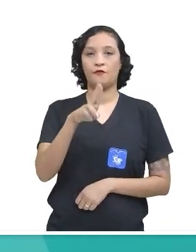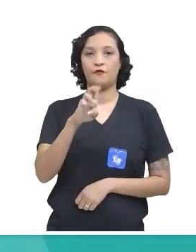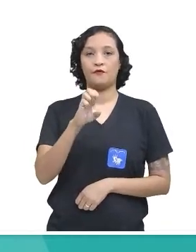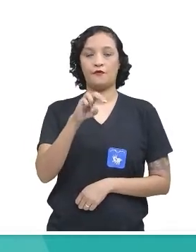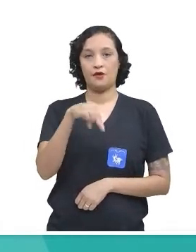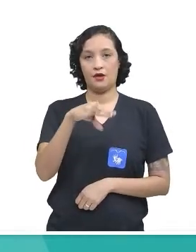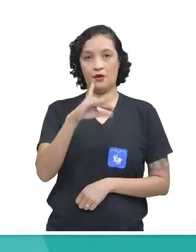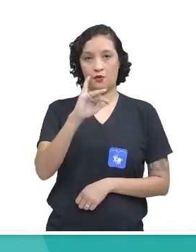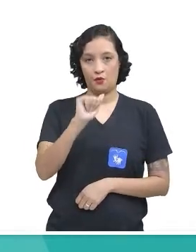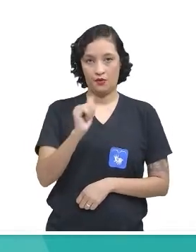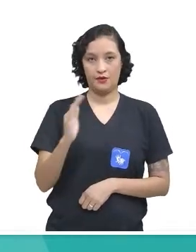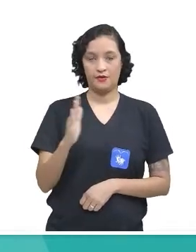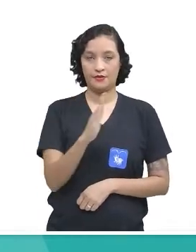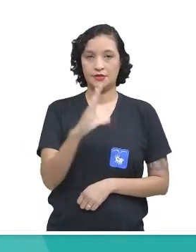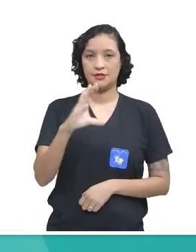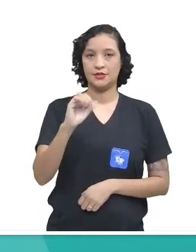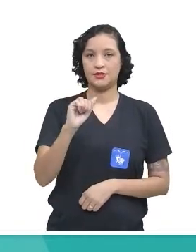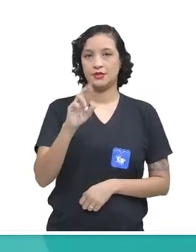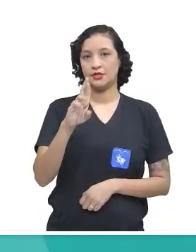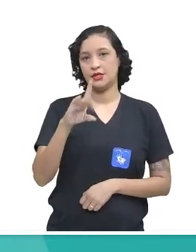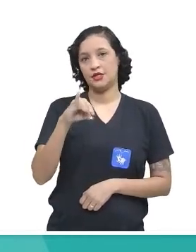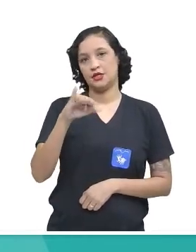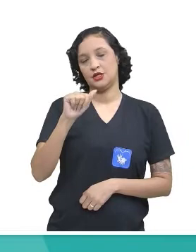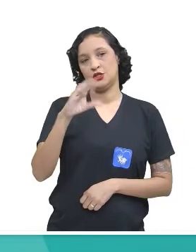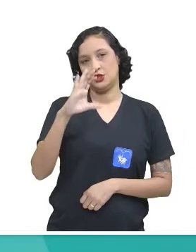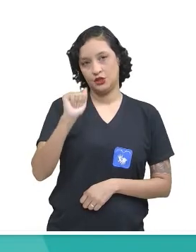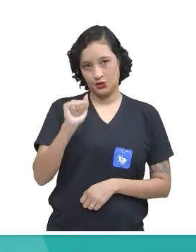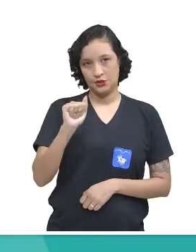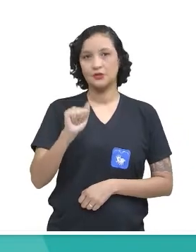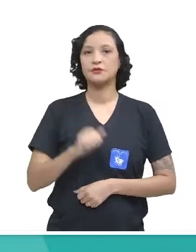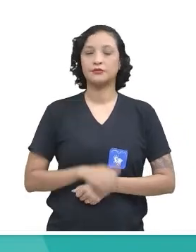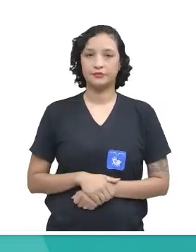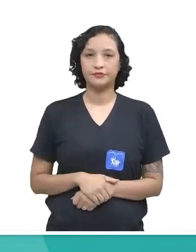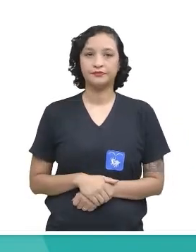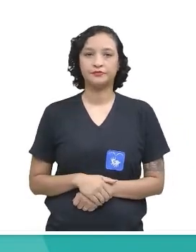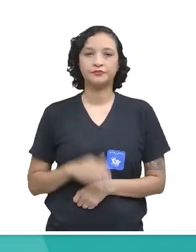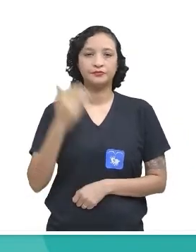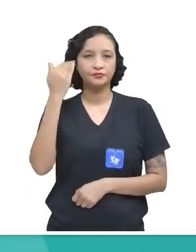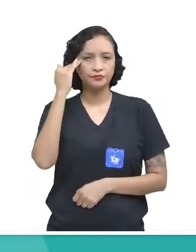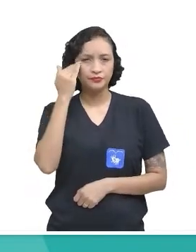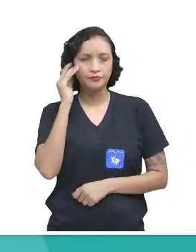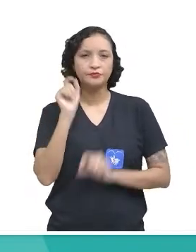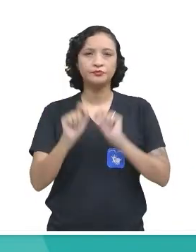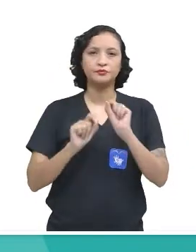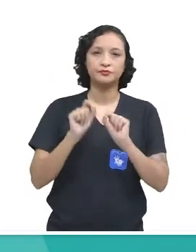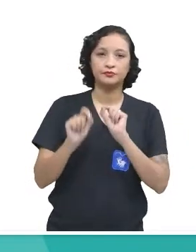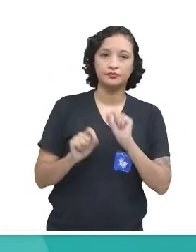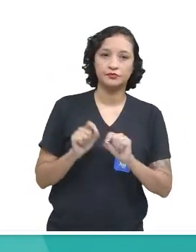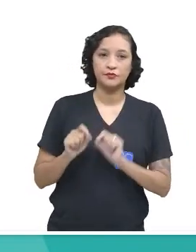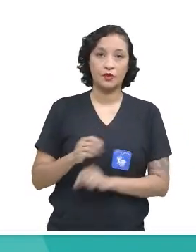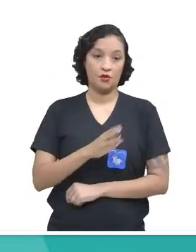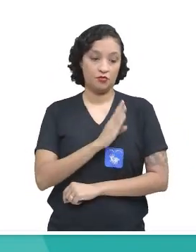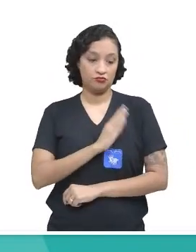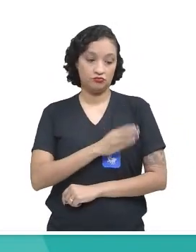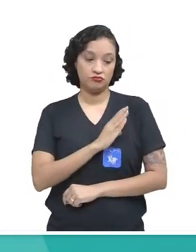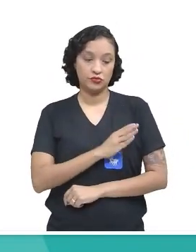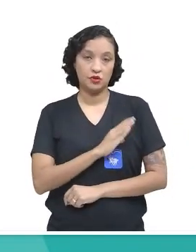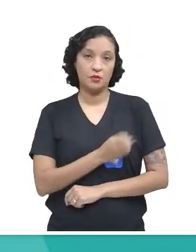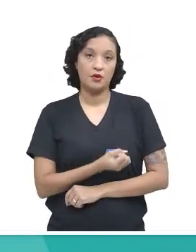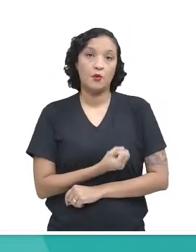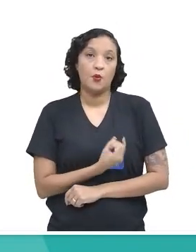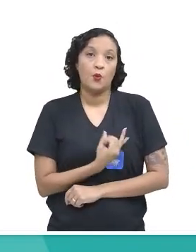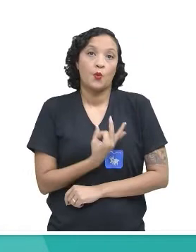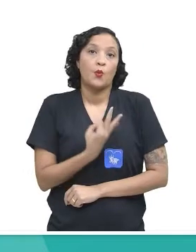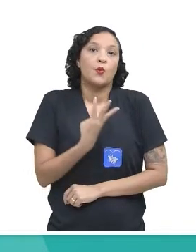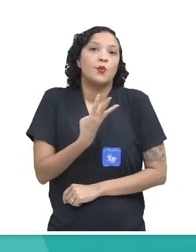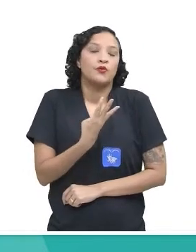Mas o que é frequência cardíaca, professora? Então vamos entender que a frequência cardíaca é a quantidade de vezes que o